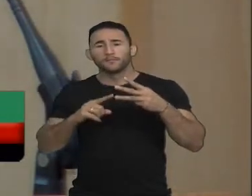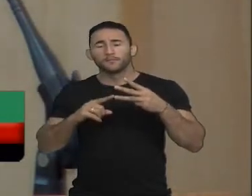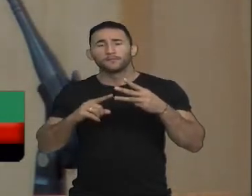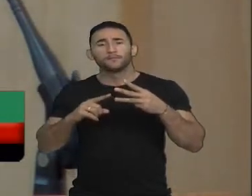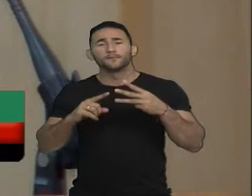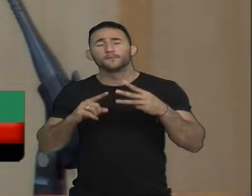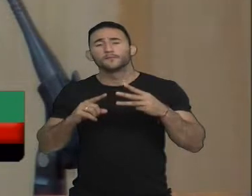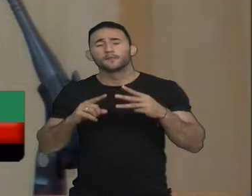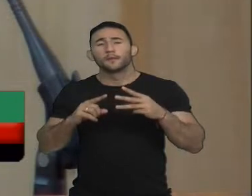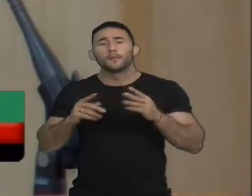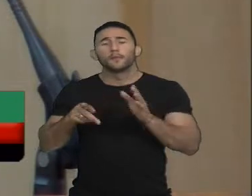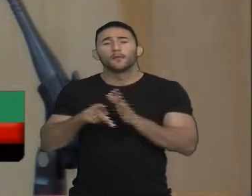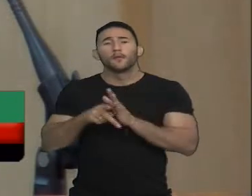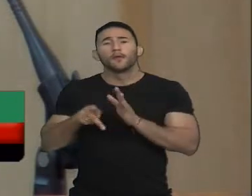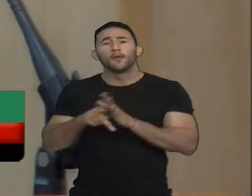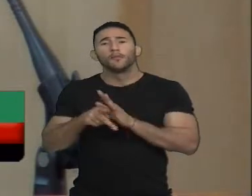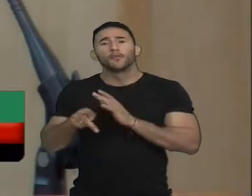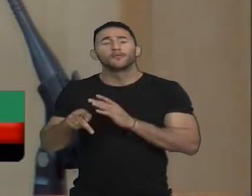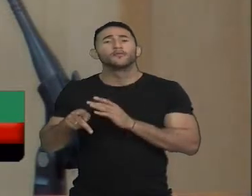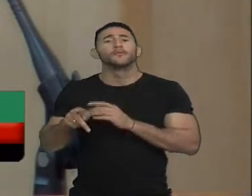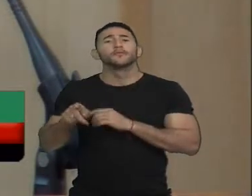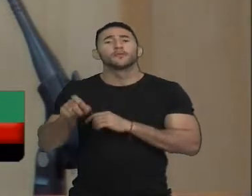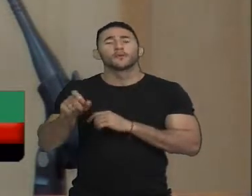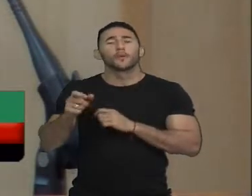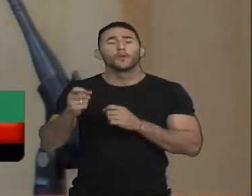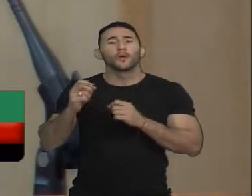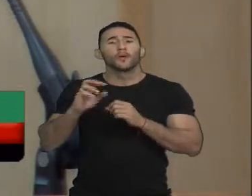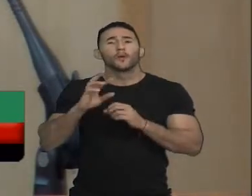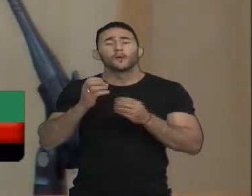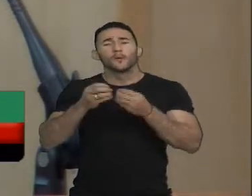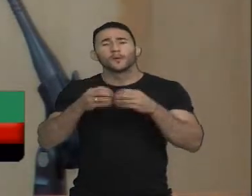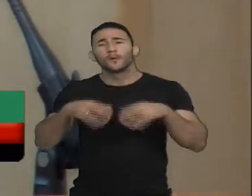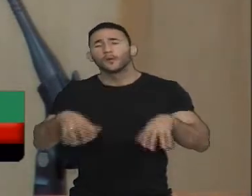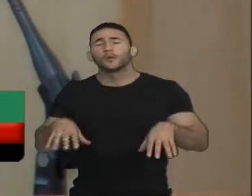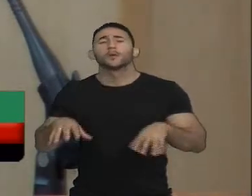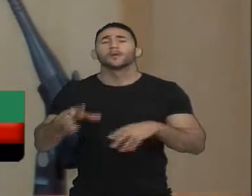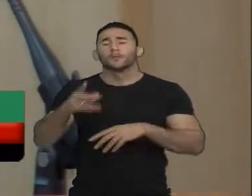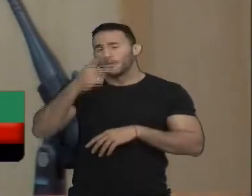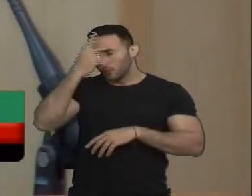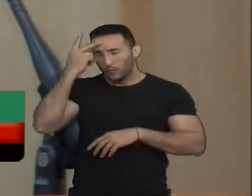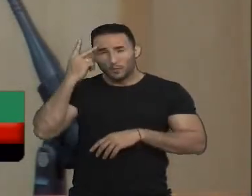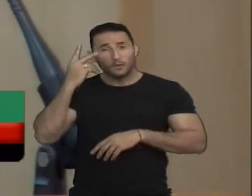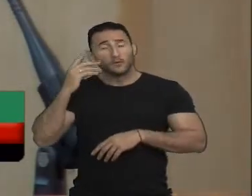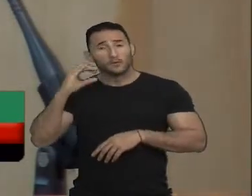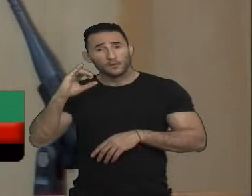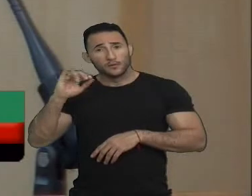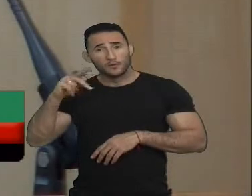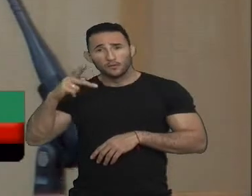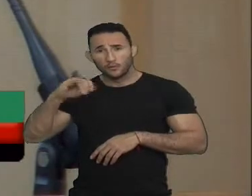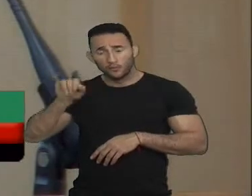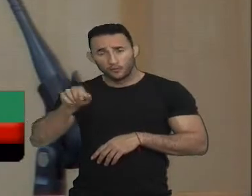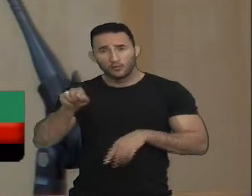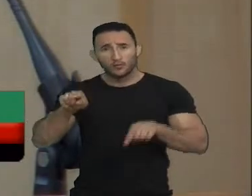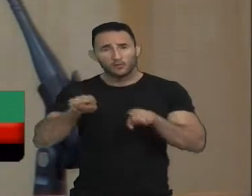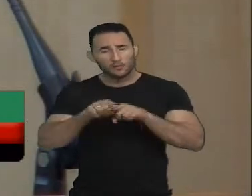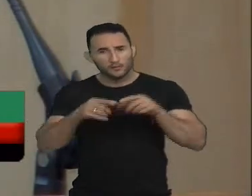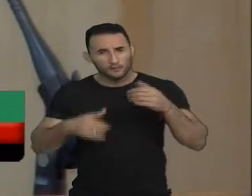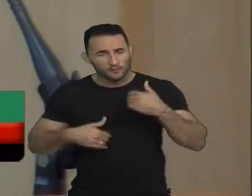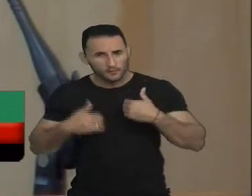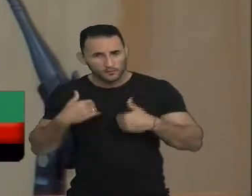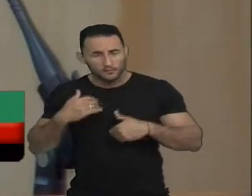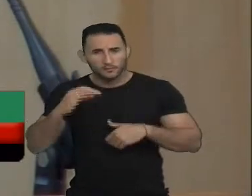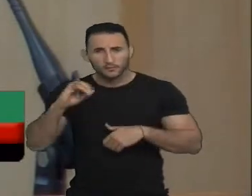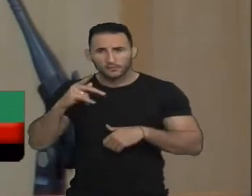práticas econômicas às pessoas físicas e jurídicas. E o terceiro motivo, conduziria justamente à criação